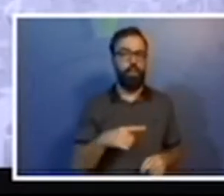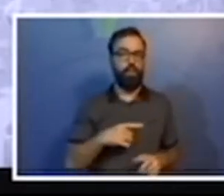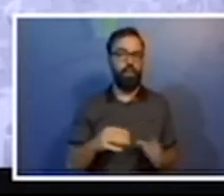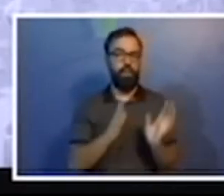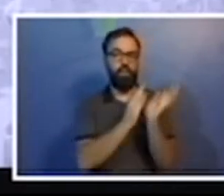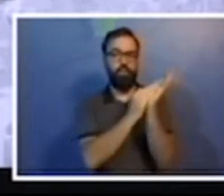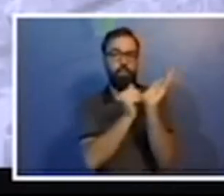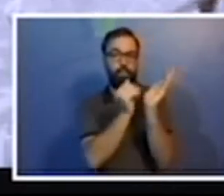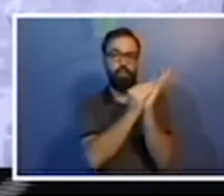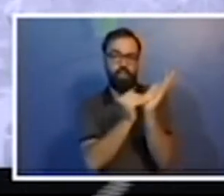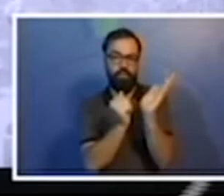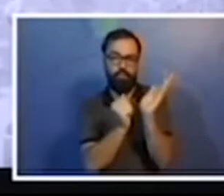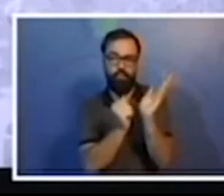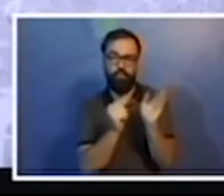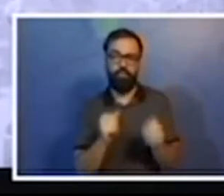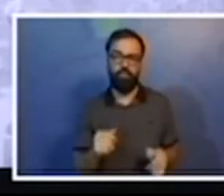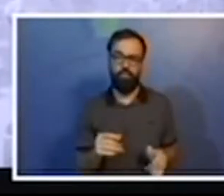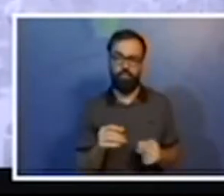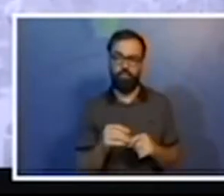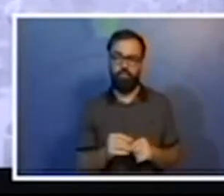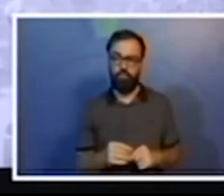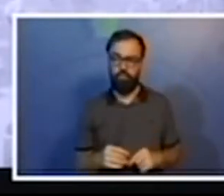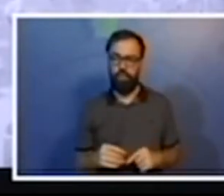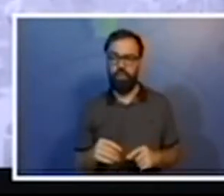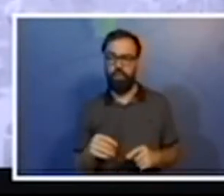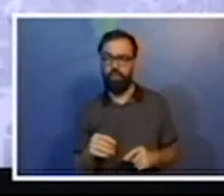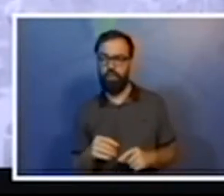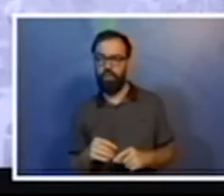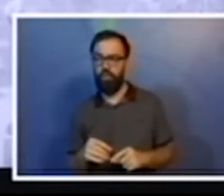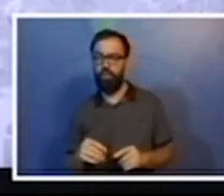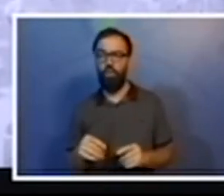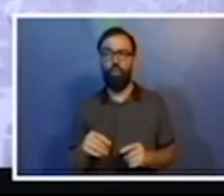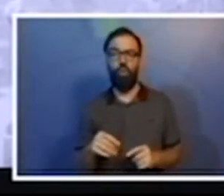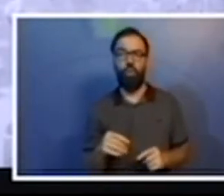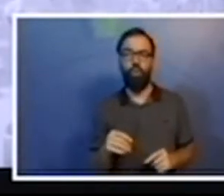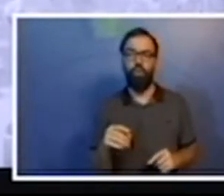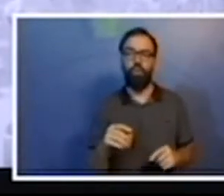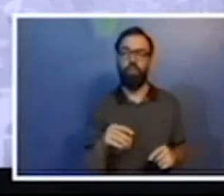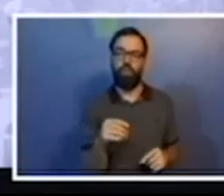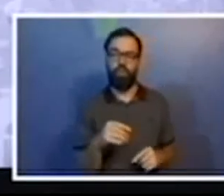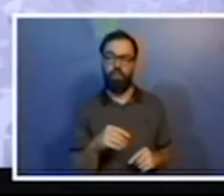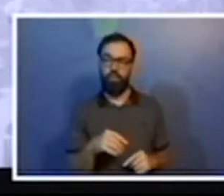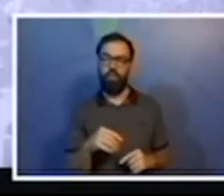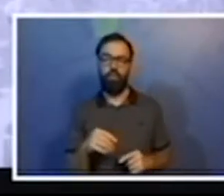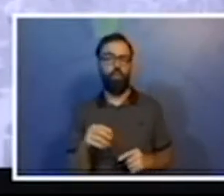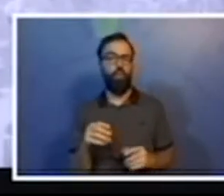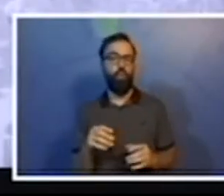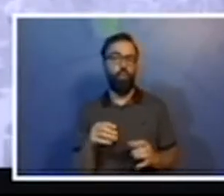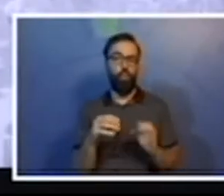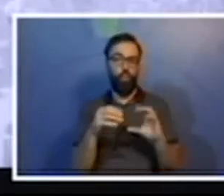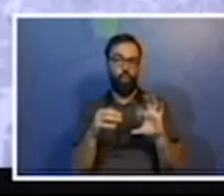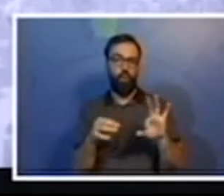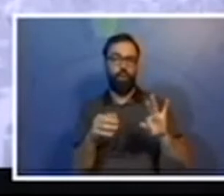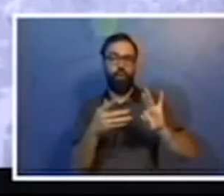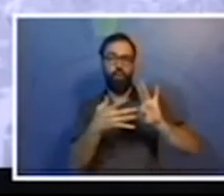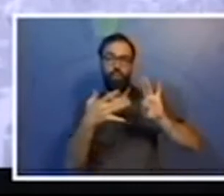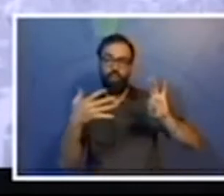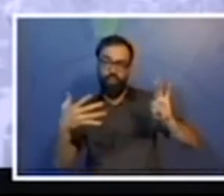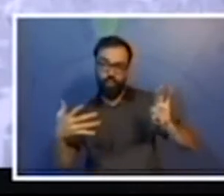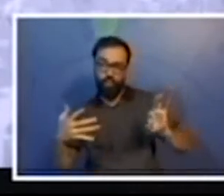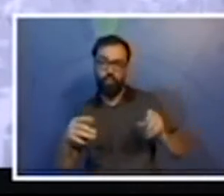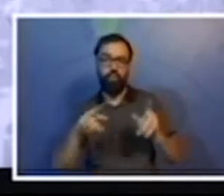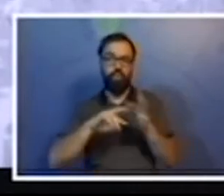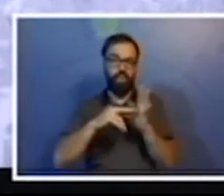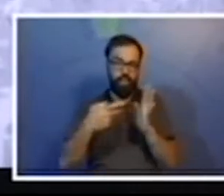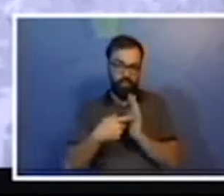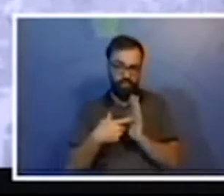então fruto é o ovário desenvolvido após a fecundação E aí Tá bom então os frutos